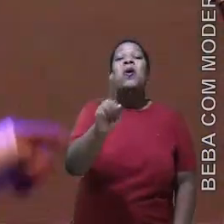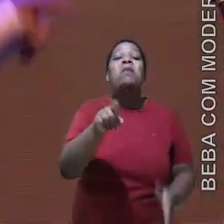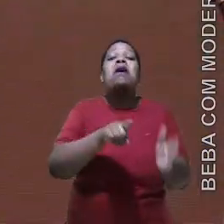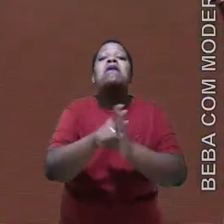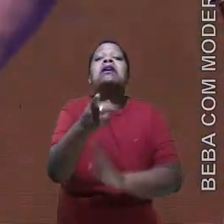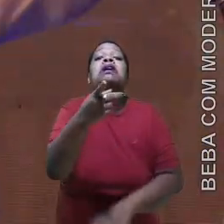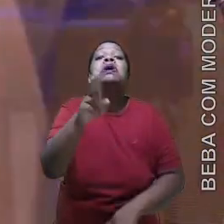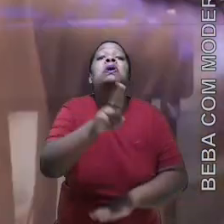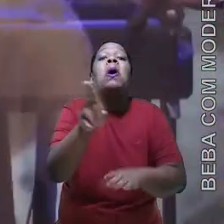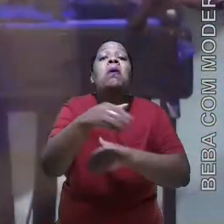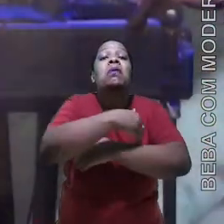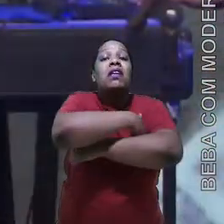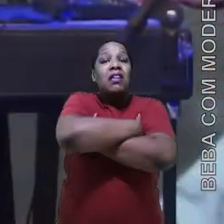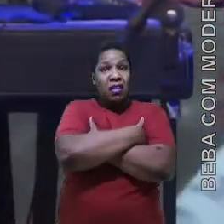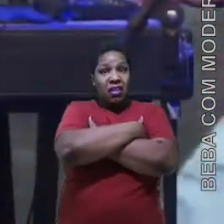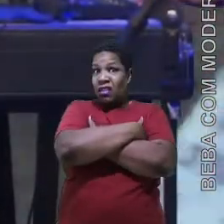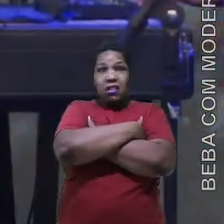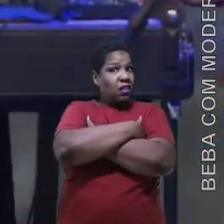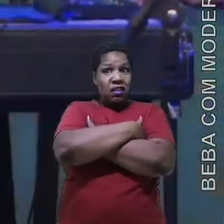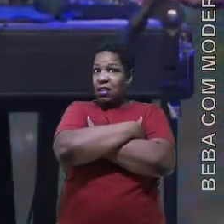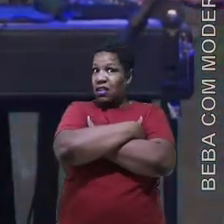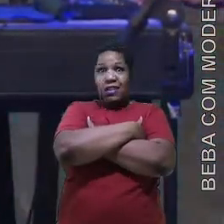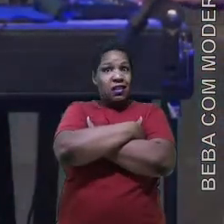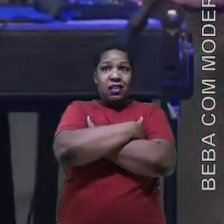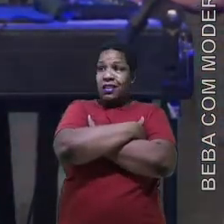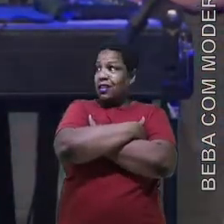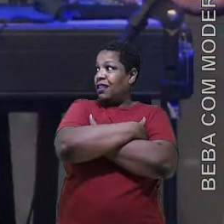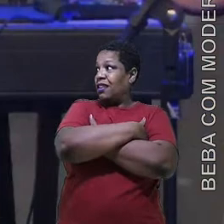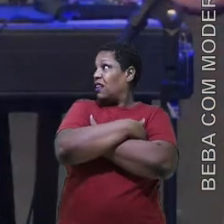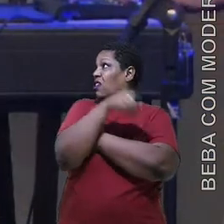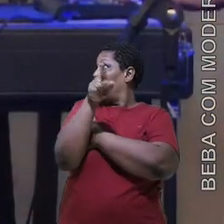eu não perguntei o seu não